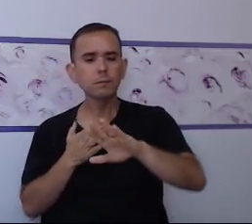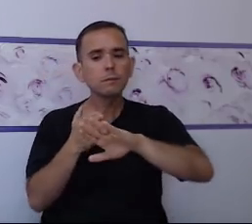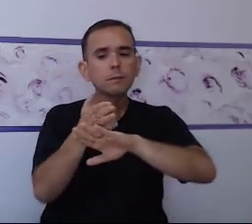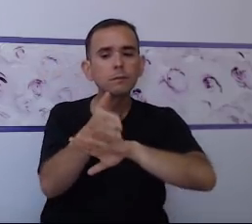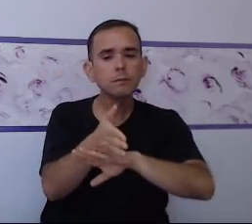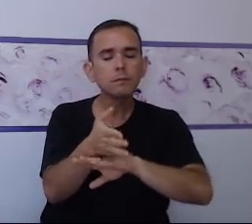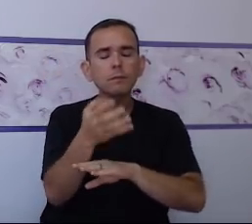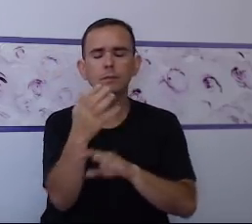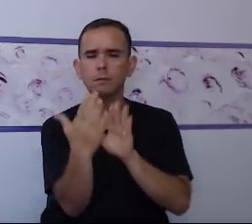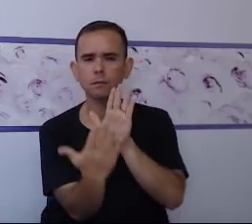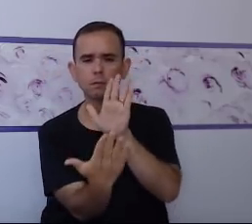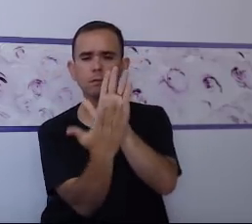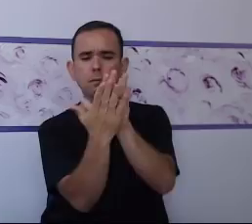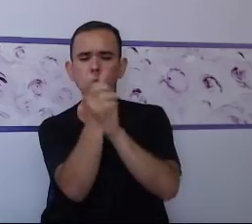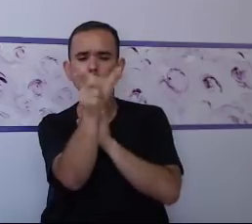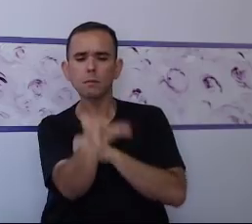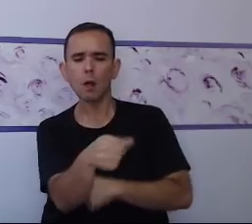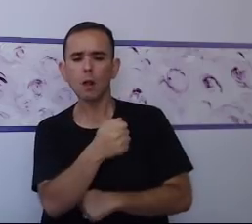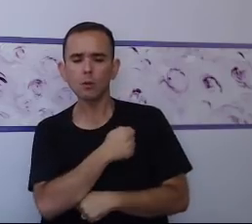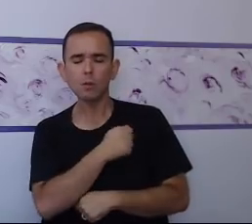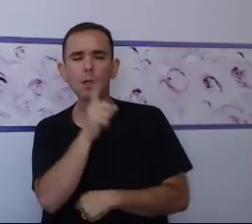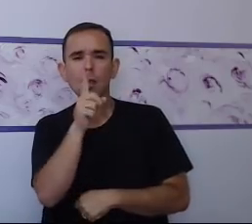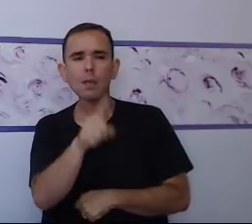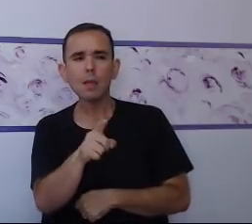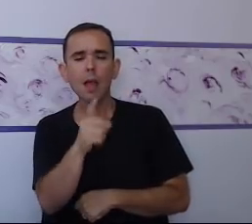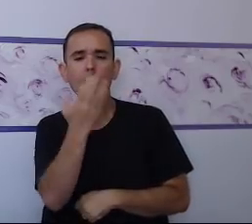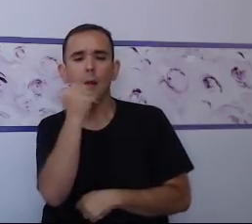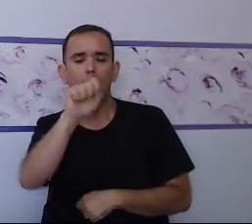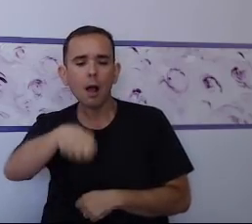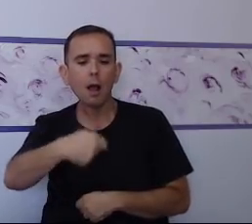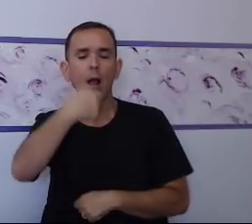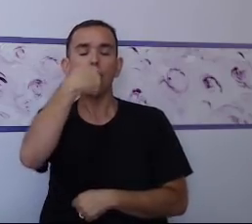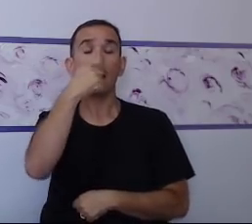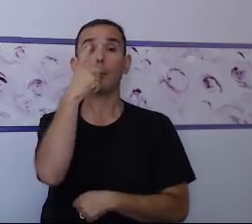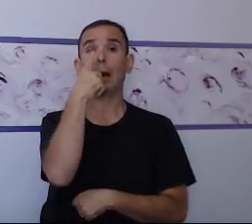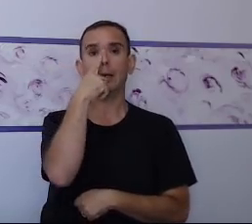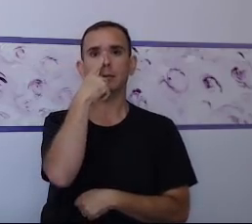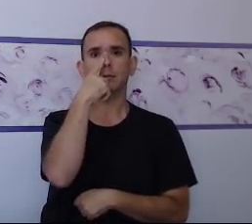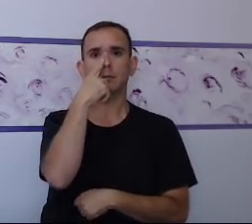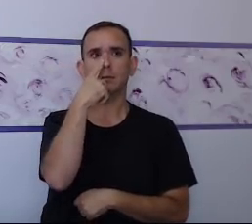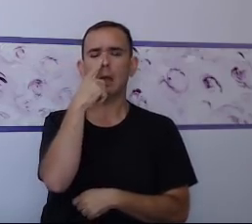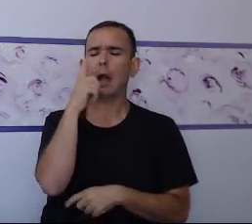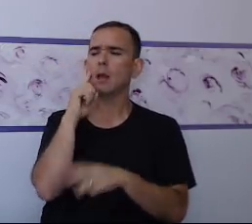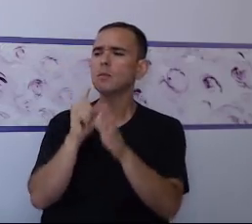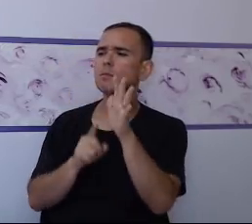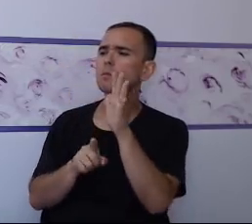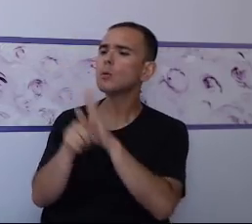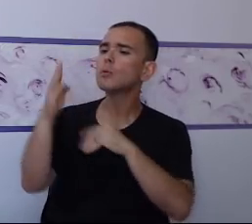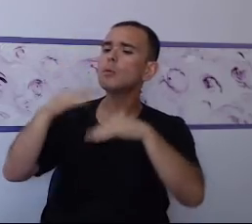escola e se depara com aquele aluno que é alimentado na boca pela mãe. E aí você pergunta para o